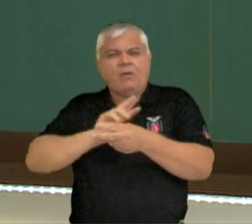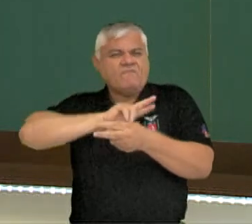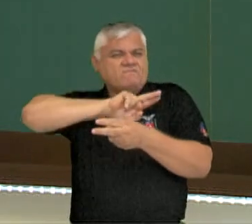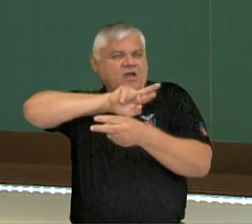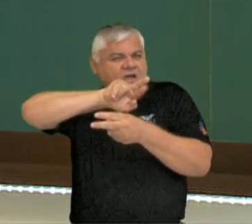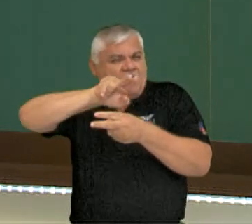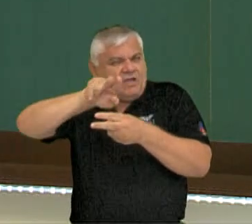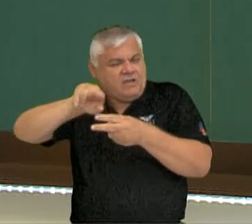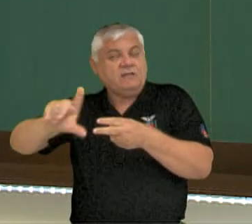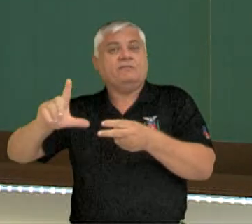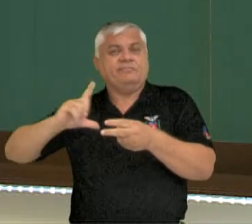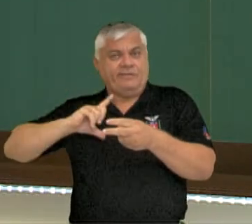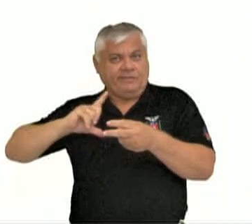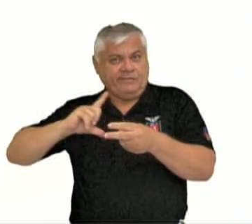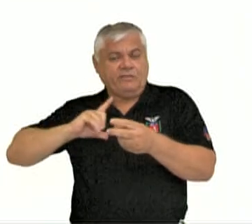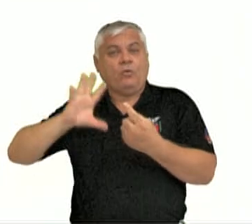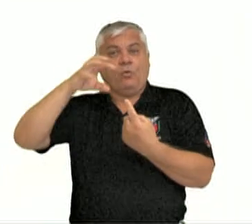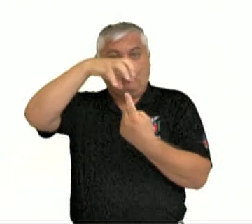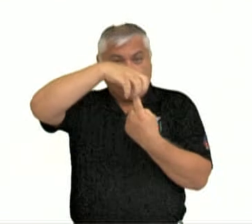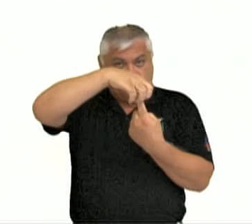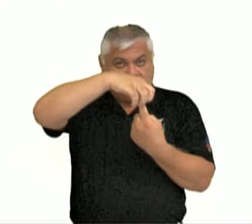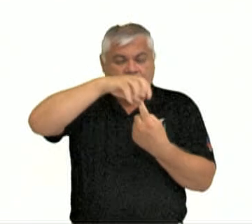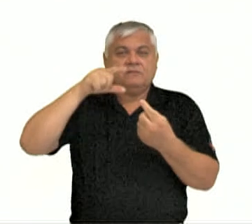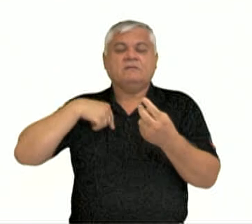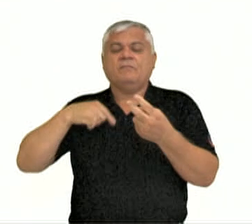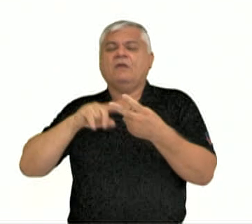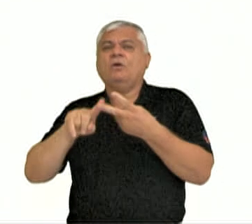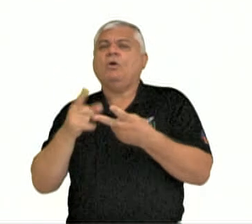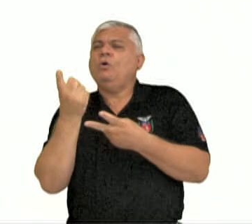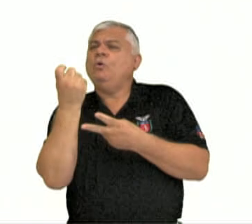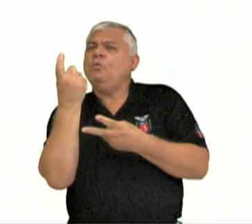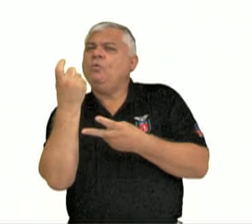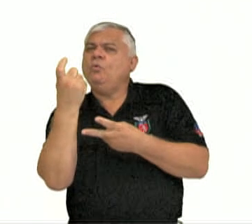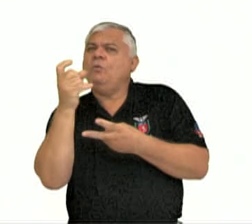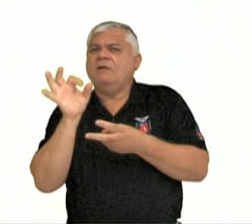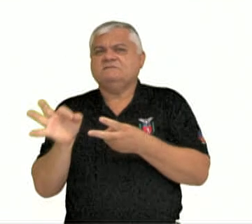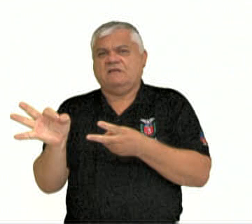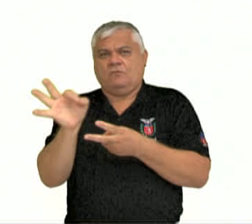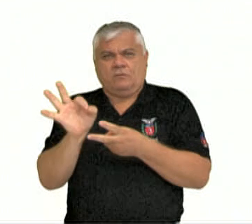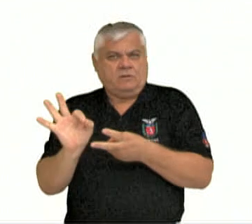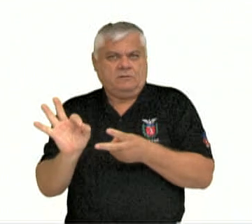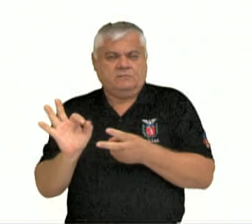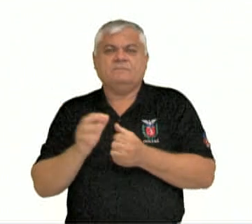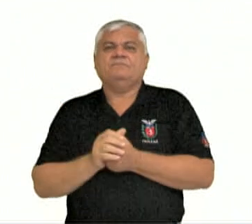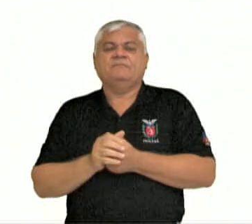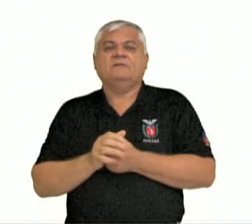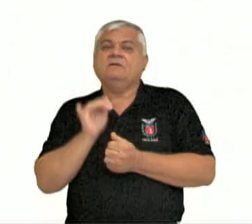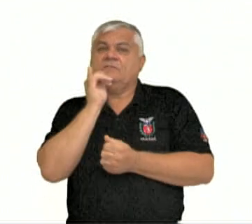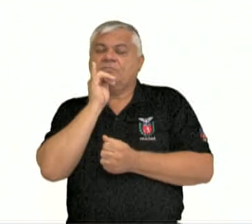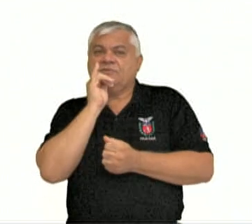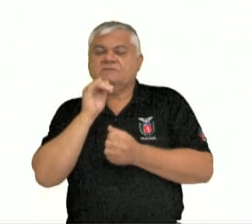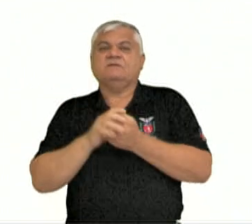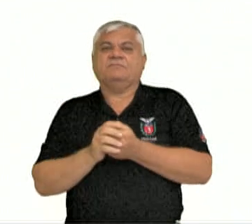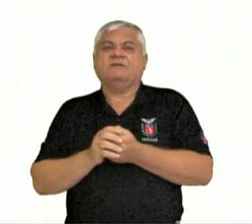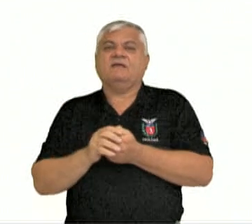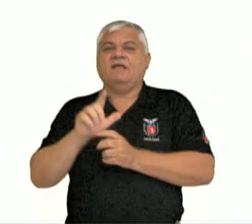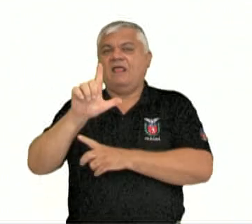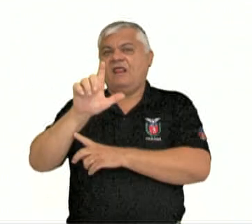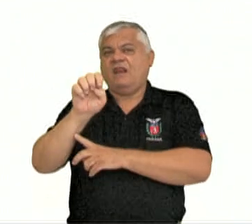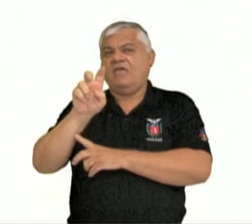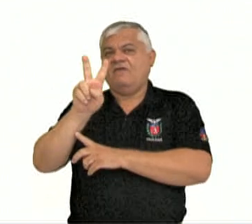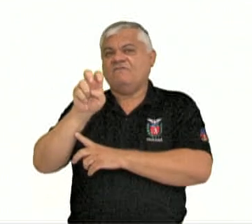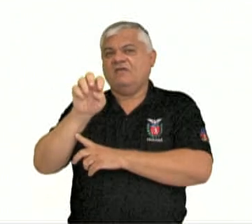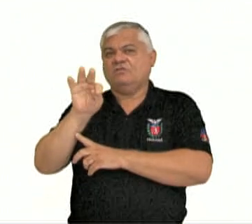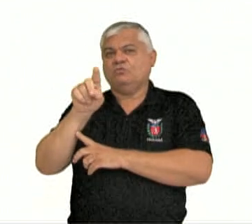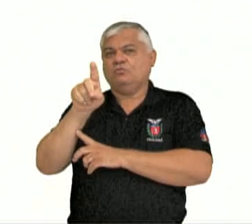células, como no caso os cogumelos, ou unicelulares, que possuem apenas uma célula, como por exemplo as leveduras. E